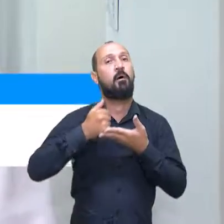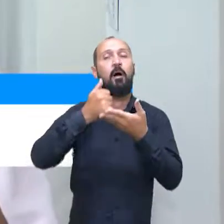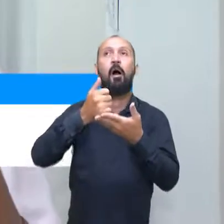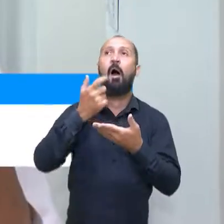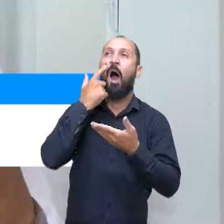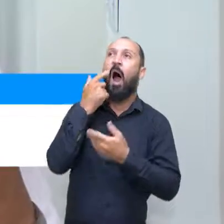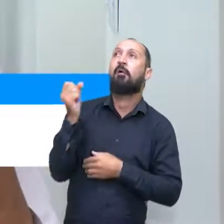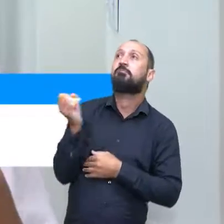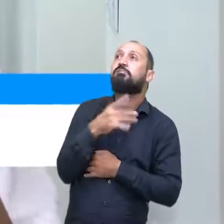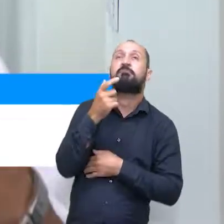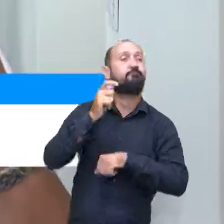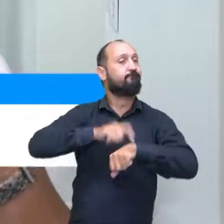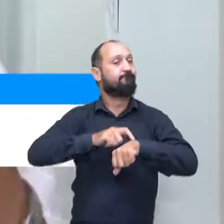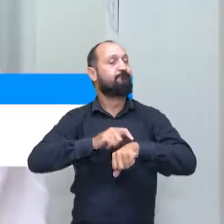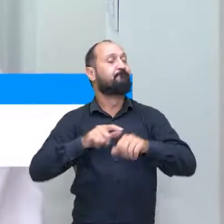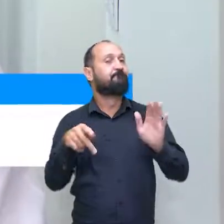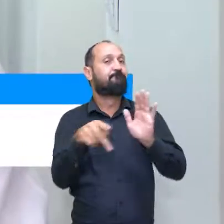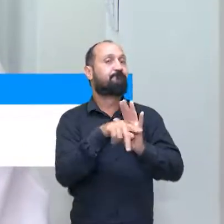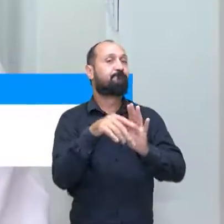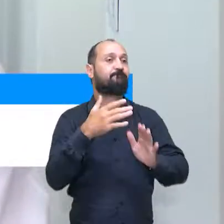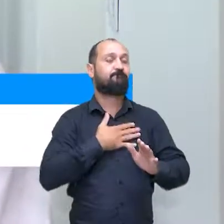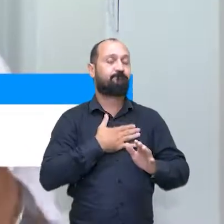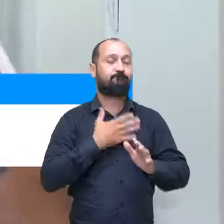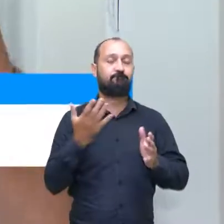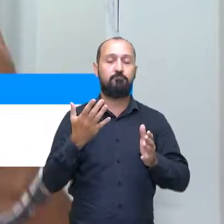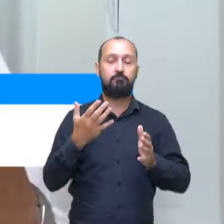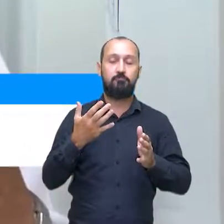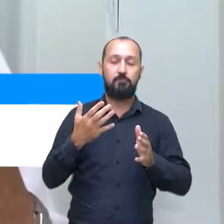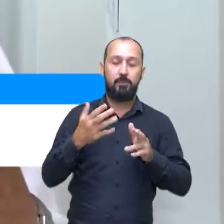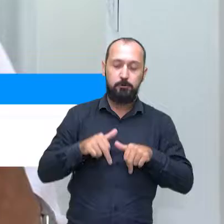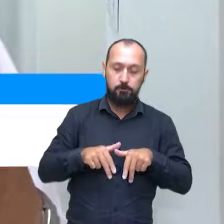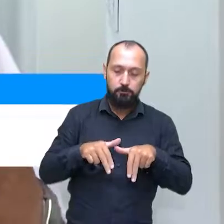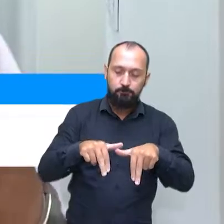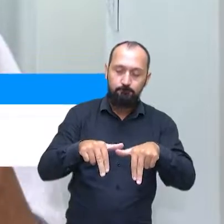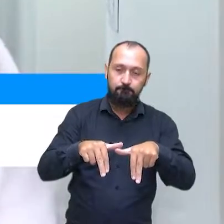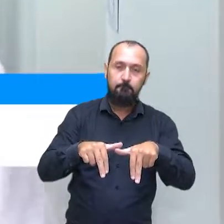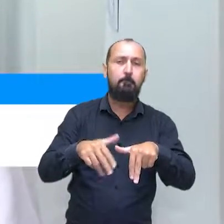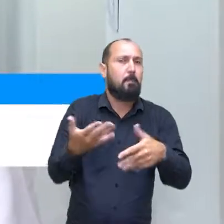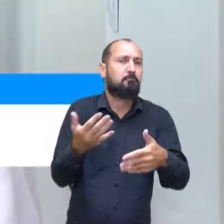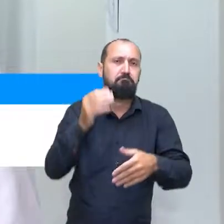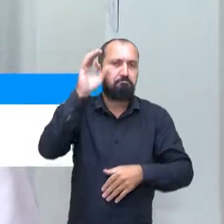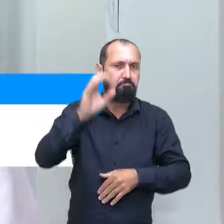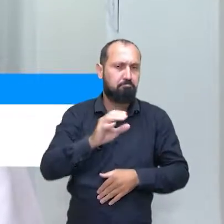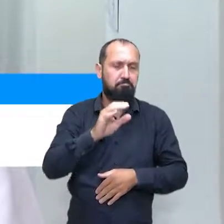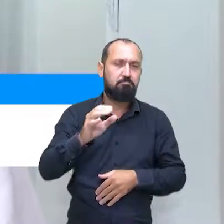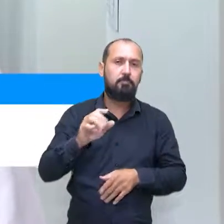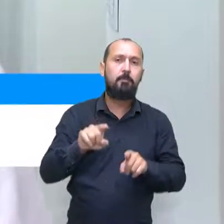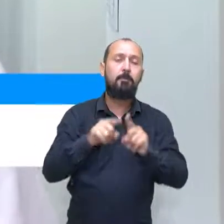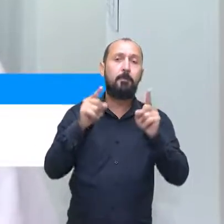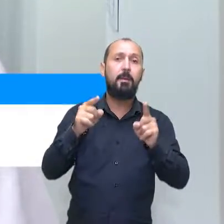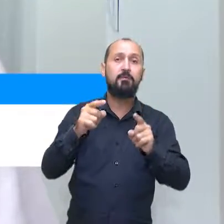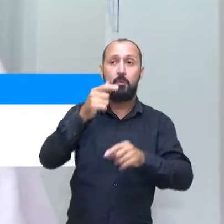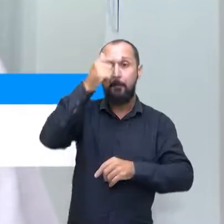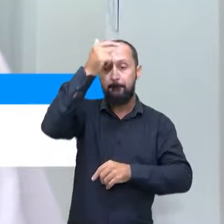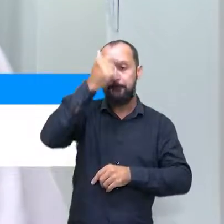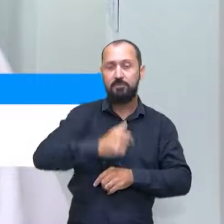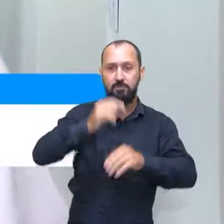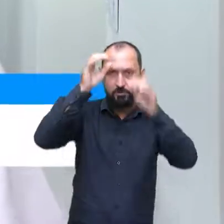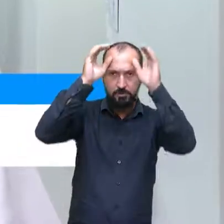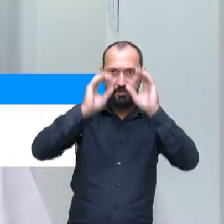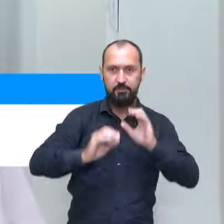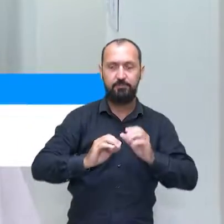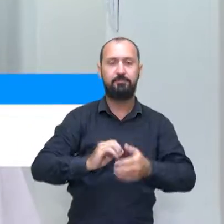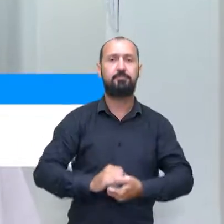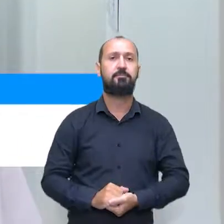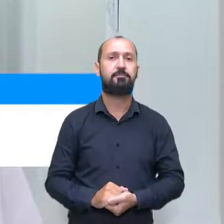nos leve a uma nova etapa da nossa caminhada, seja como